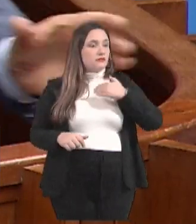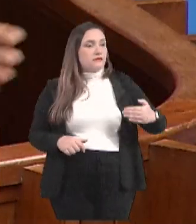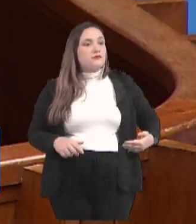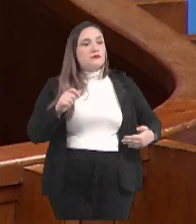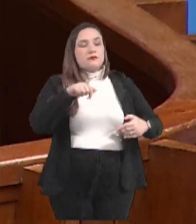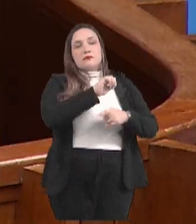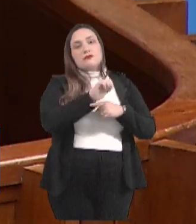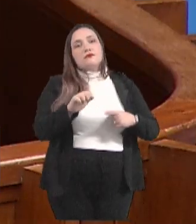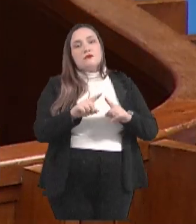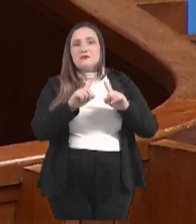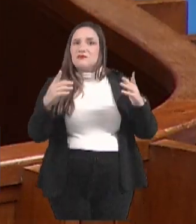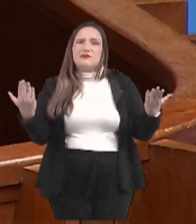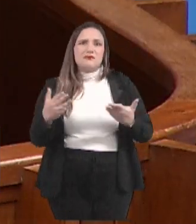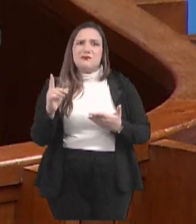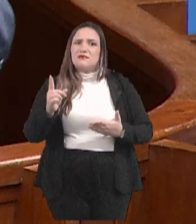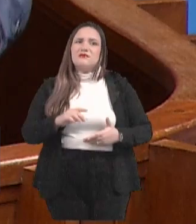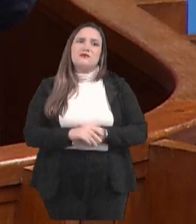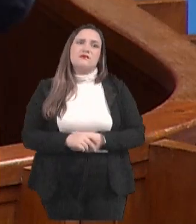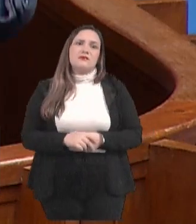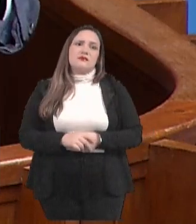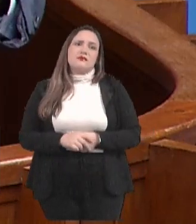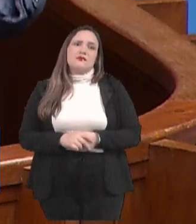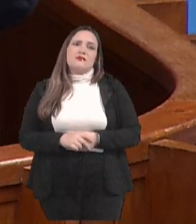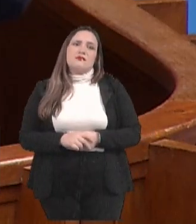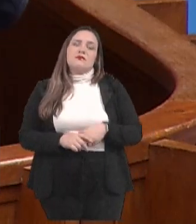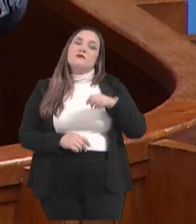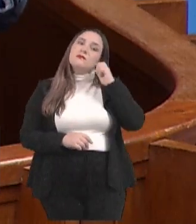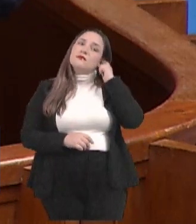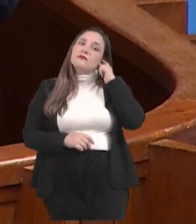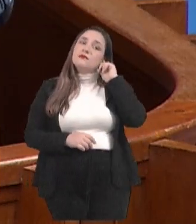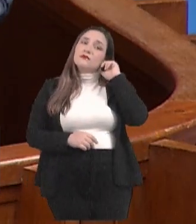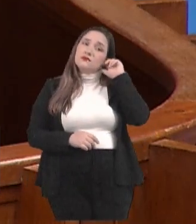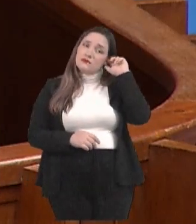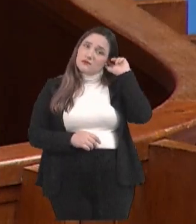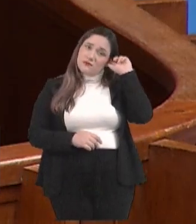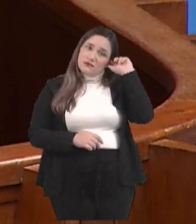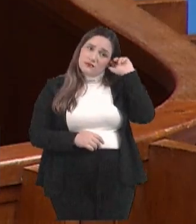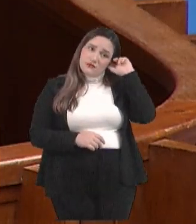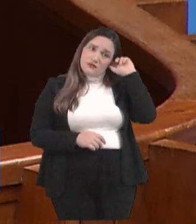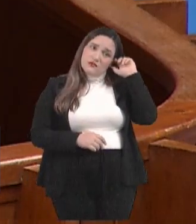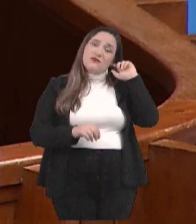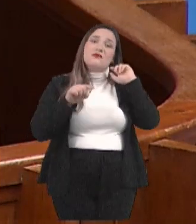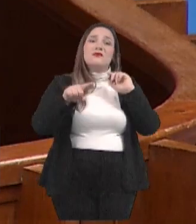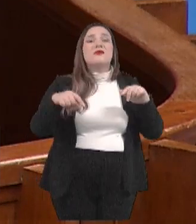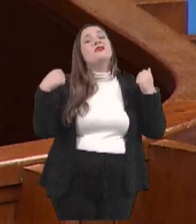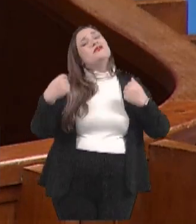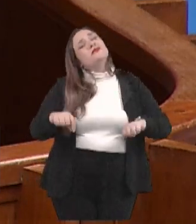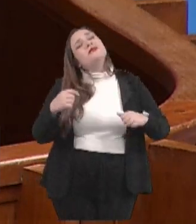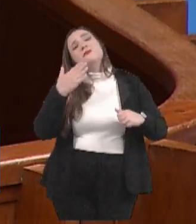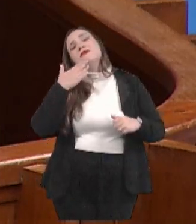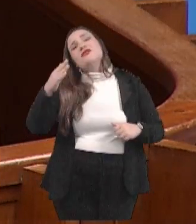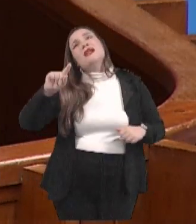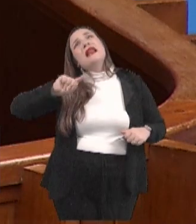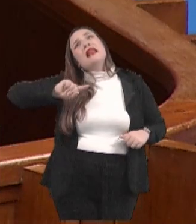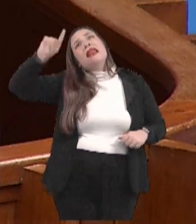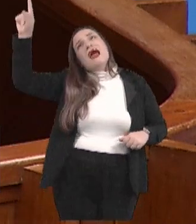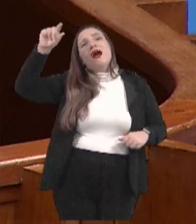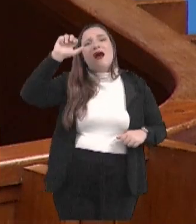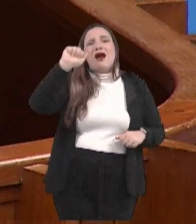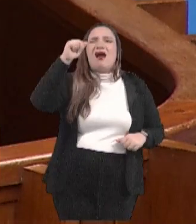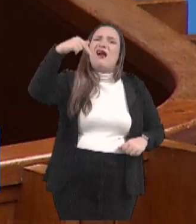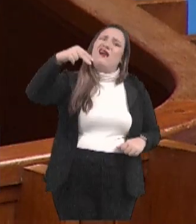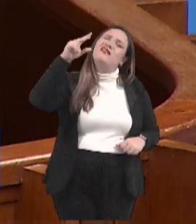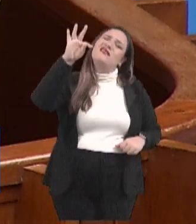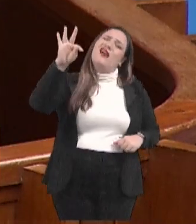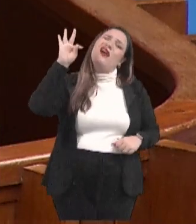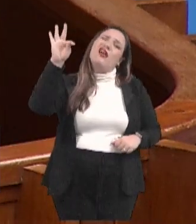estadual. Agora não. Você tem que entrar com um projeto e pedir para a NTT autorizar